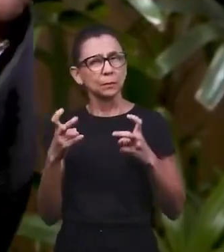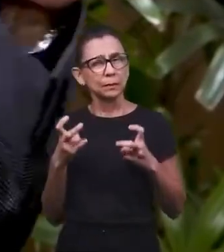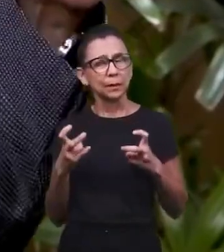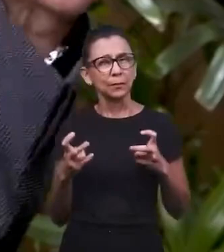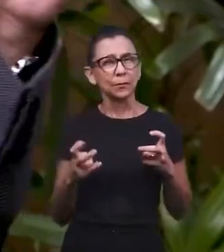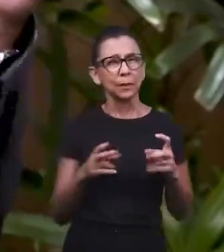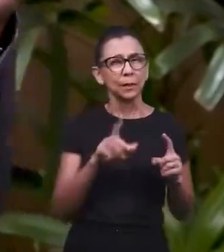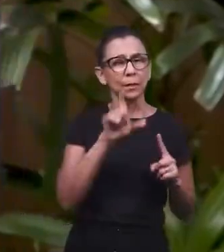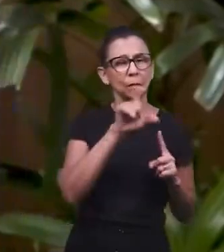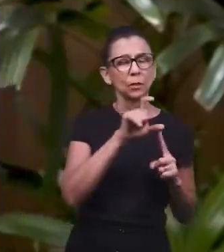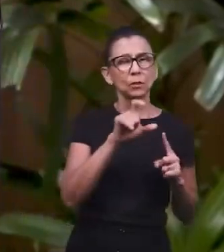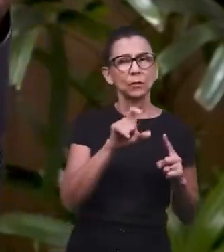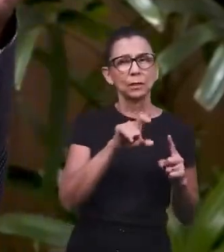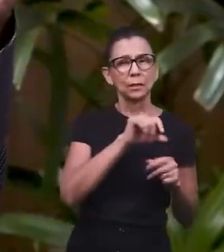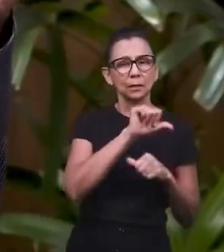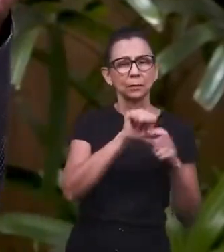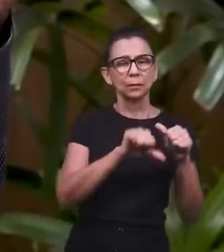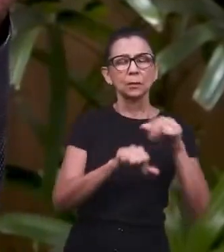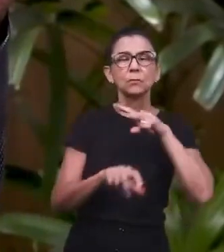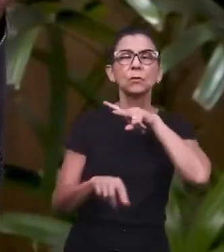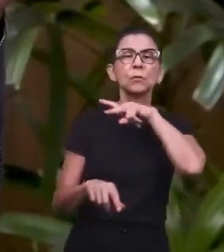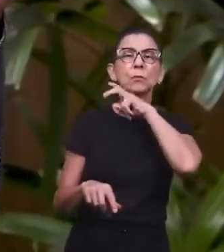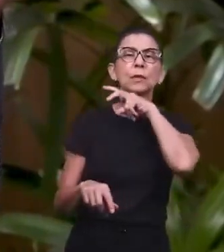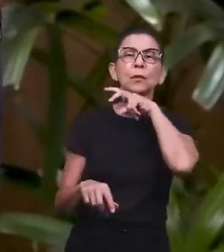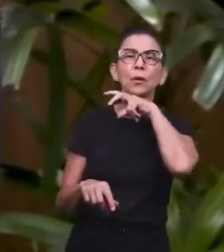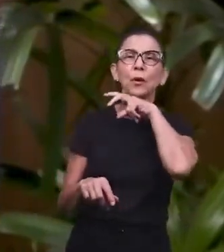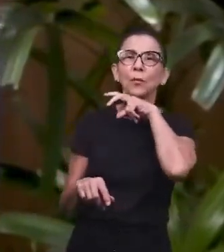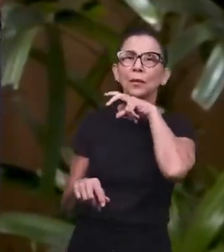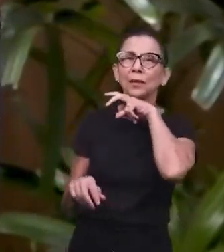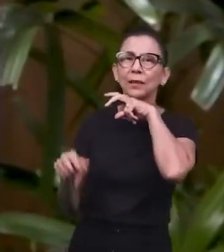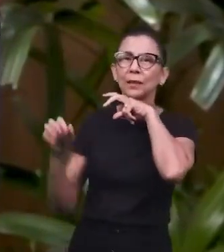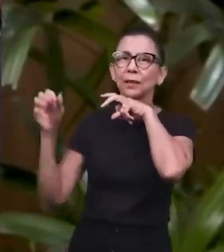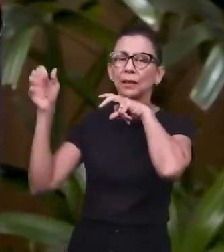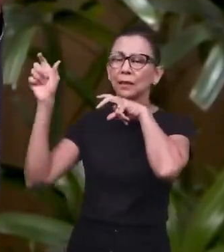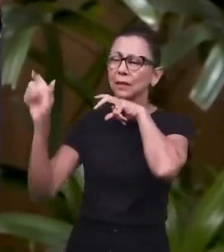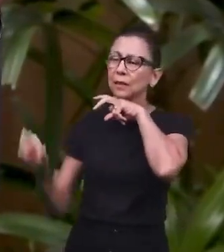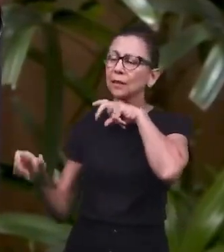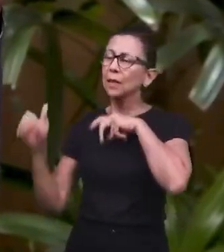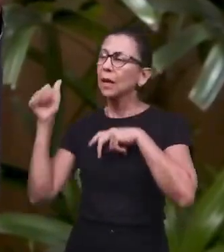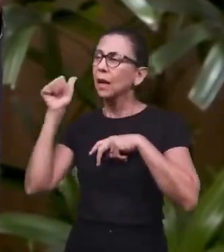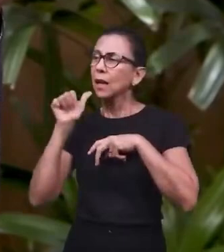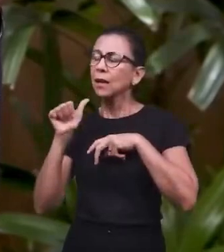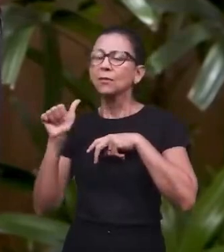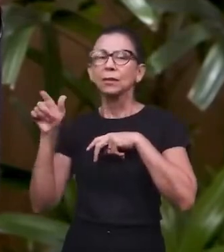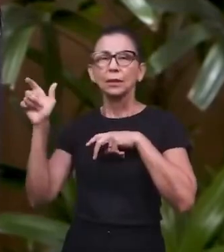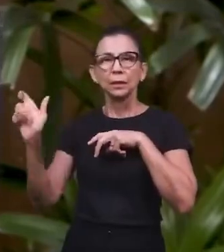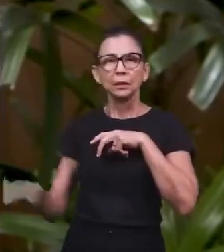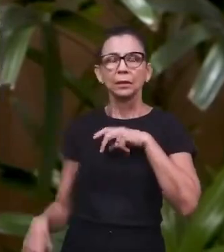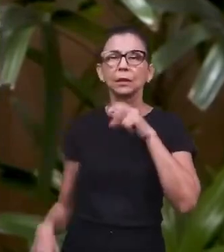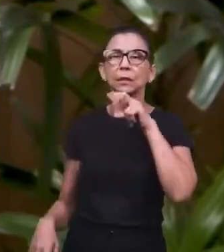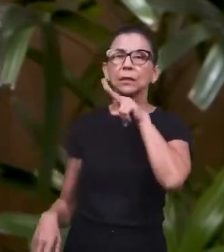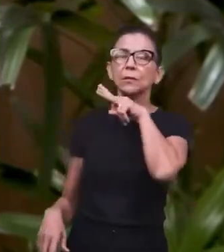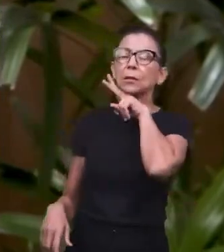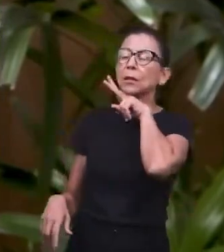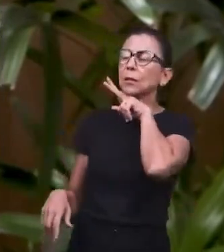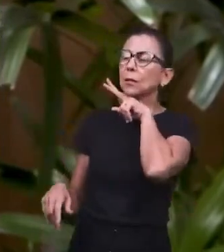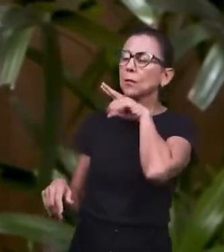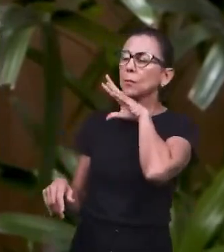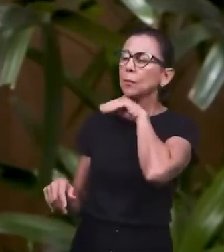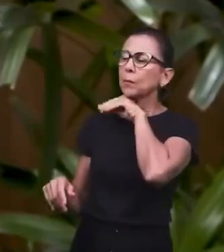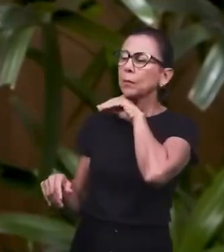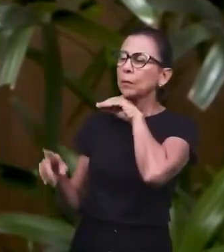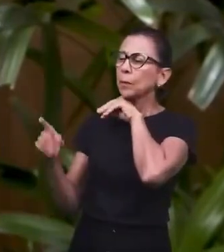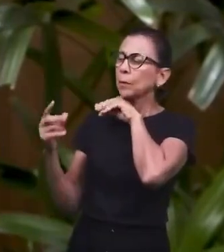assim você vai ser igual a Deus você já pensou o negócio é você acreditar é você deixar de acreditar em Deus por isso que ele opera